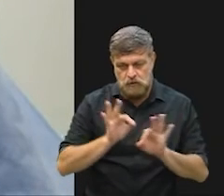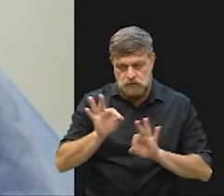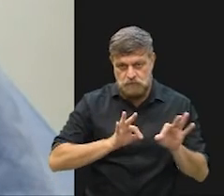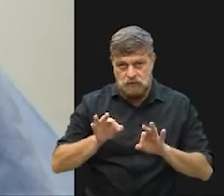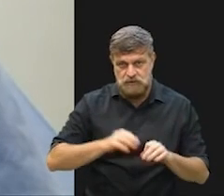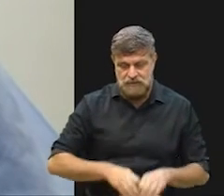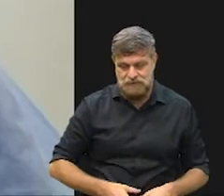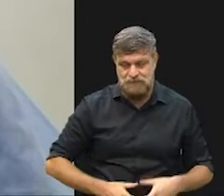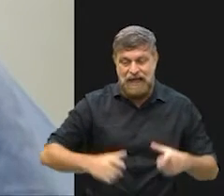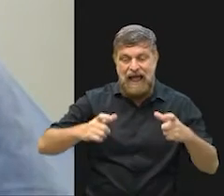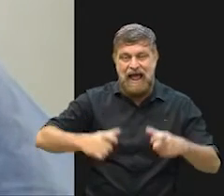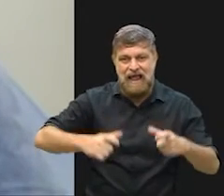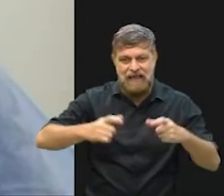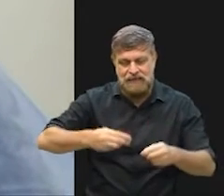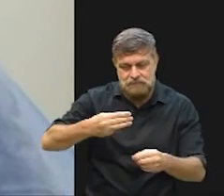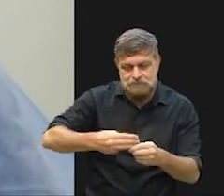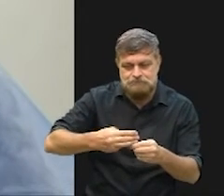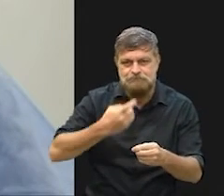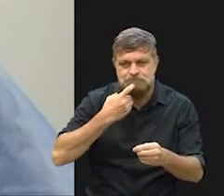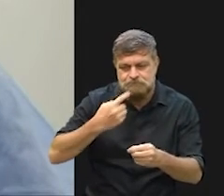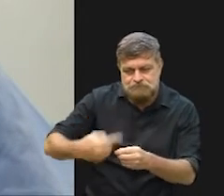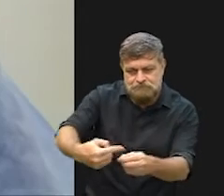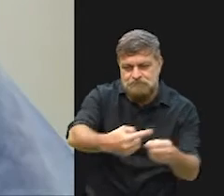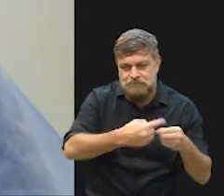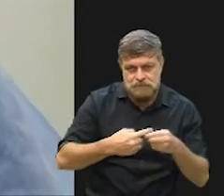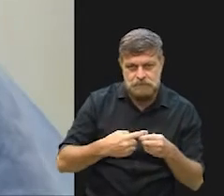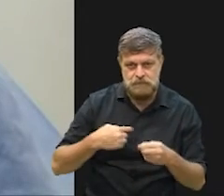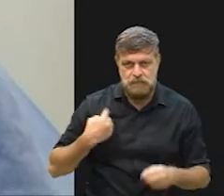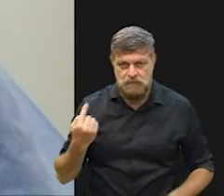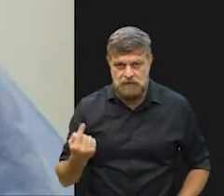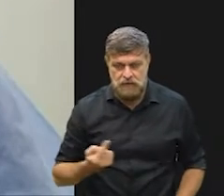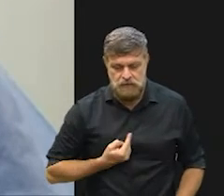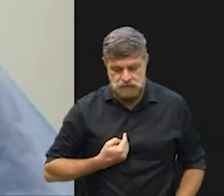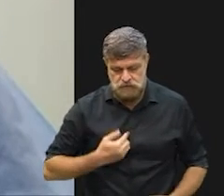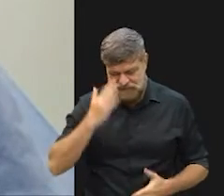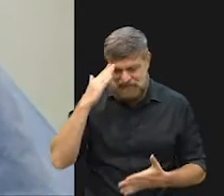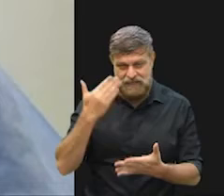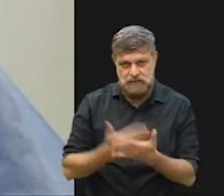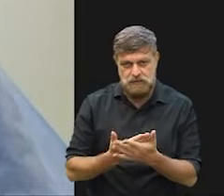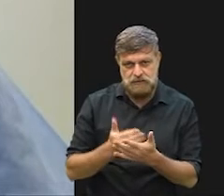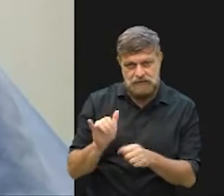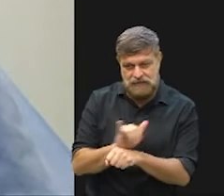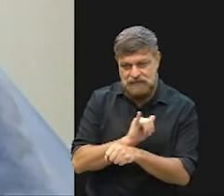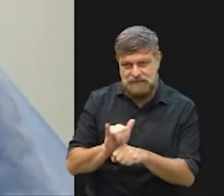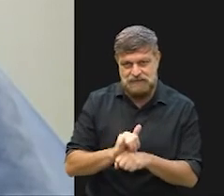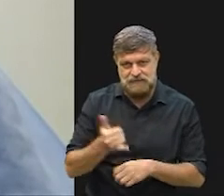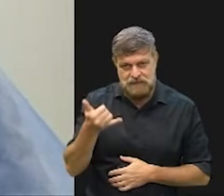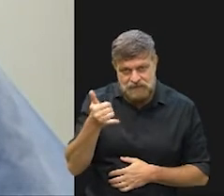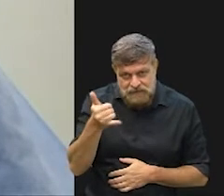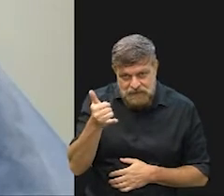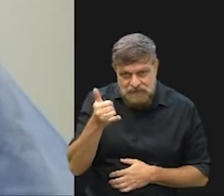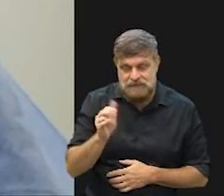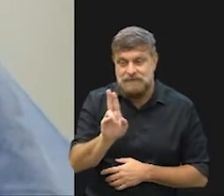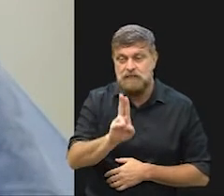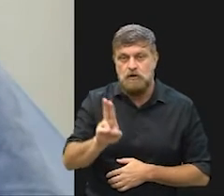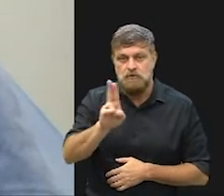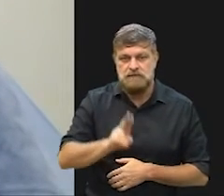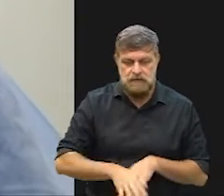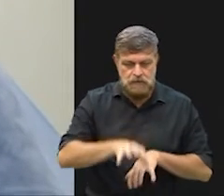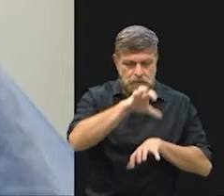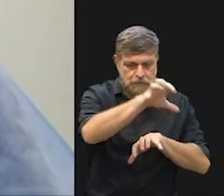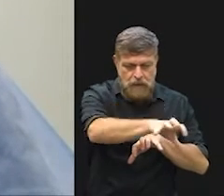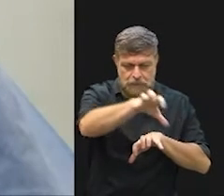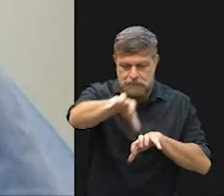projeto regional. Então, voltando para o programa, a expectativa é que esse programa seja usado regionalmente